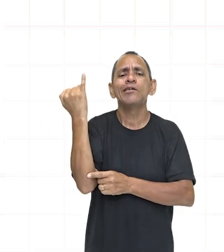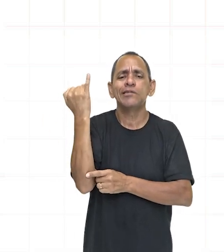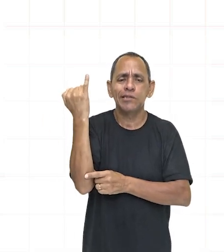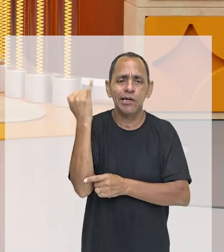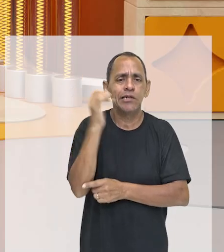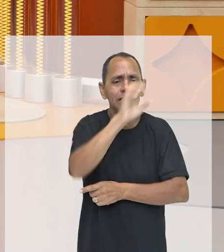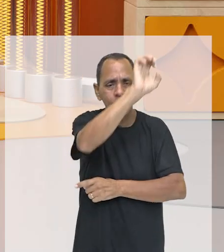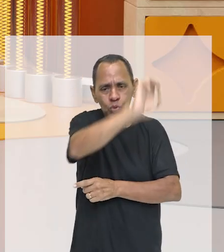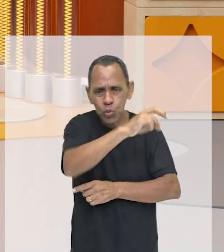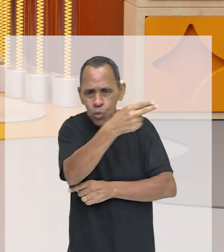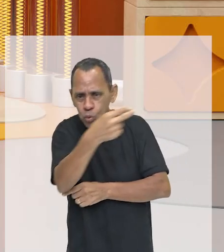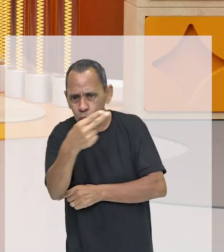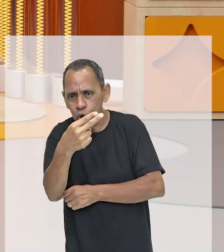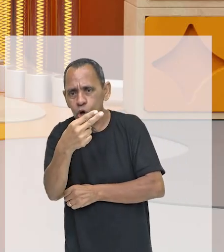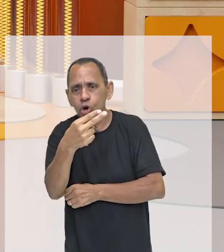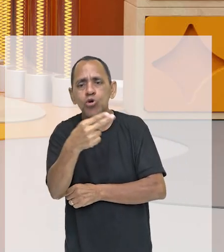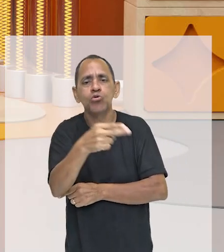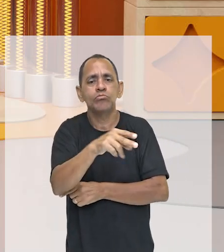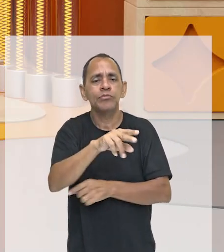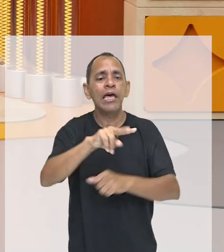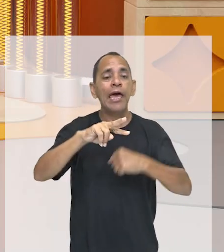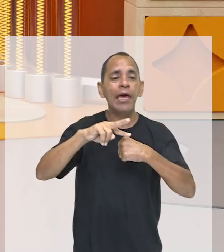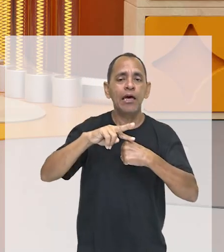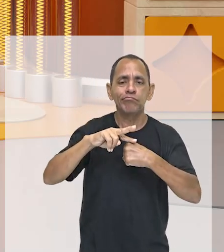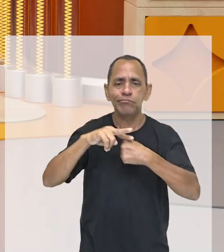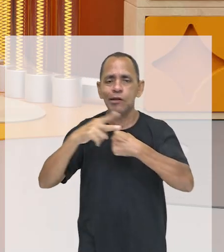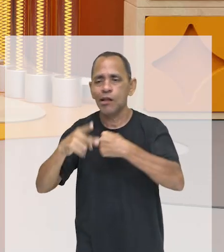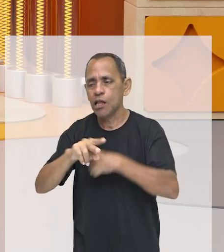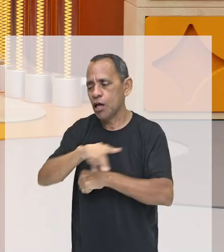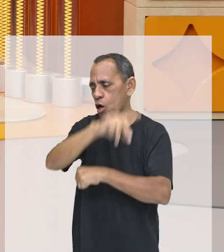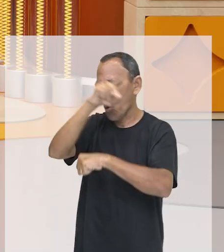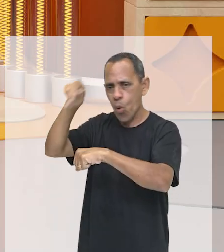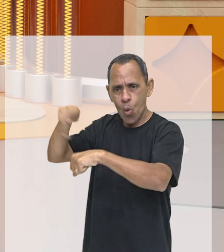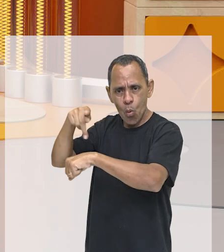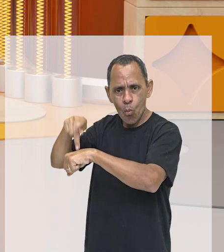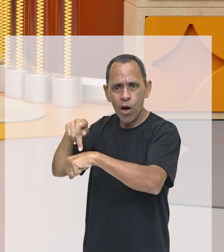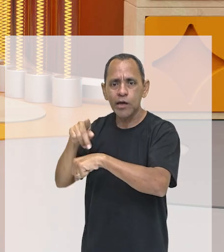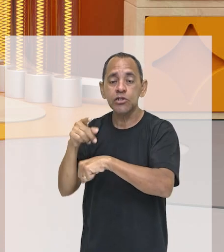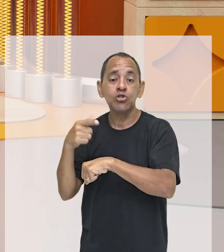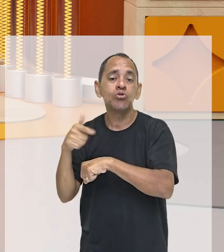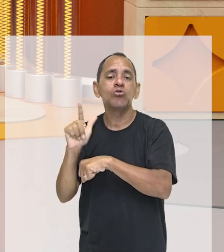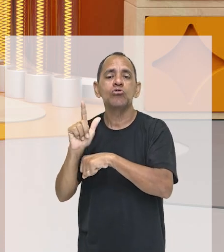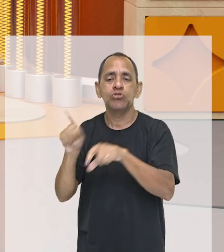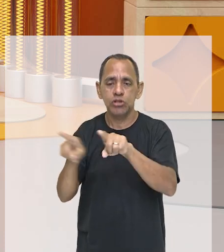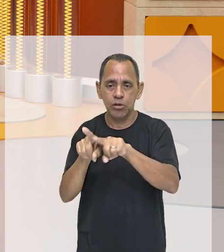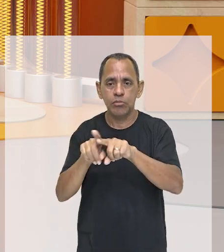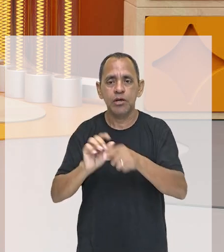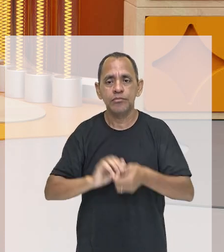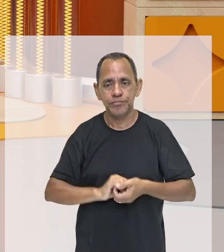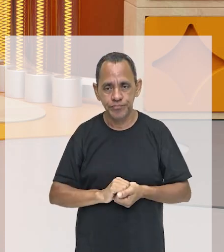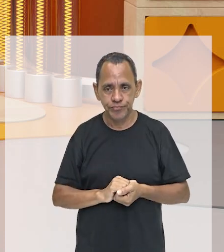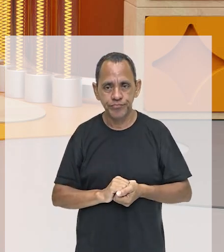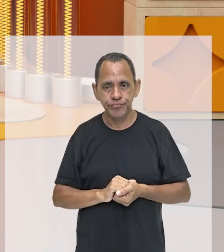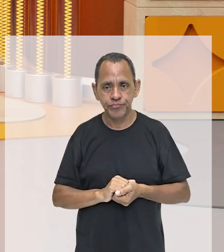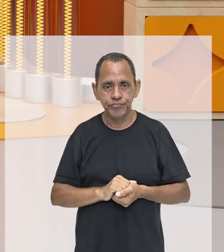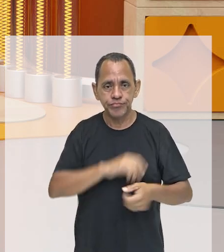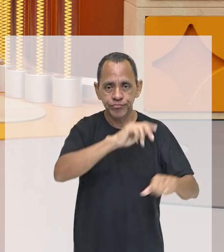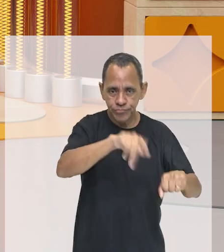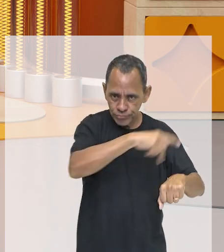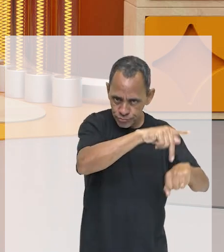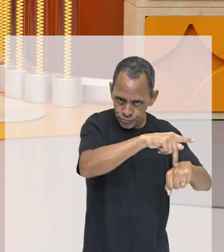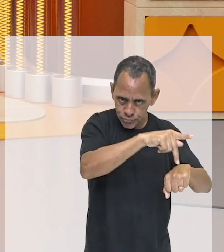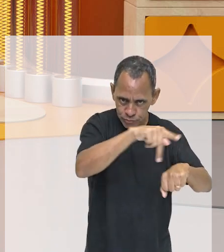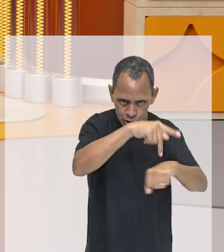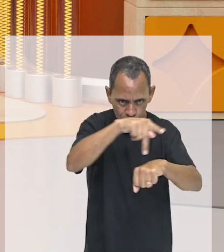ter, principalmente para os países que fazem parte da zona do euro, os países da União Europeia que acabaram